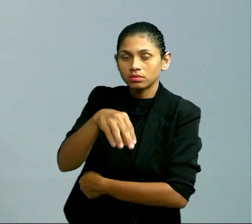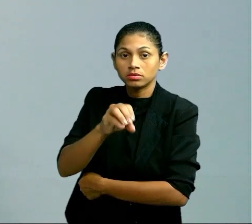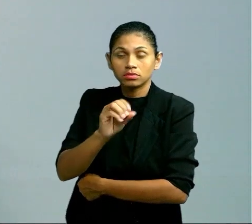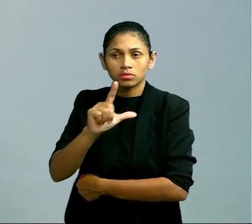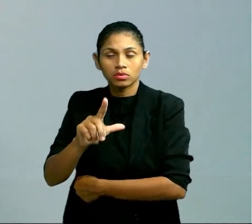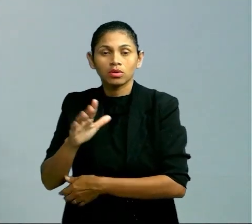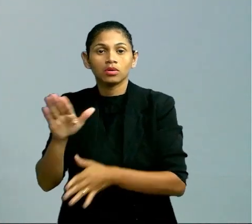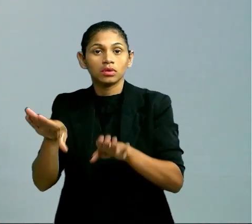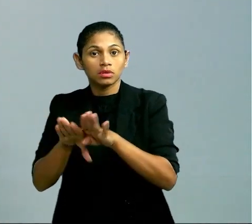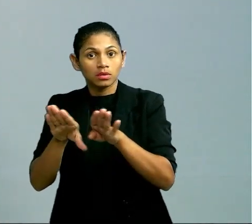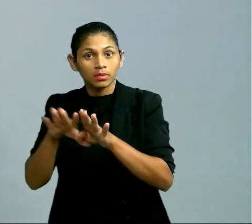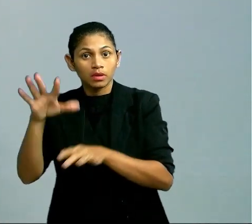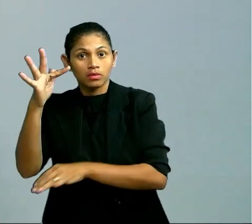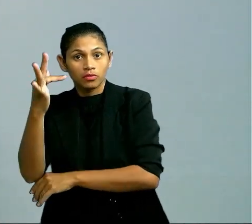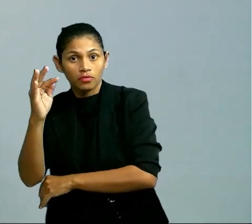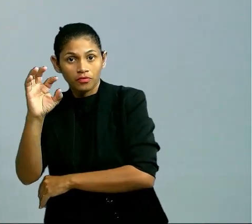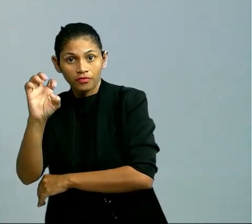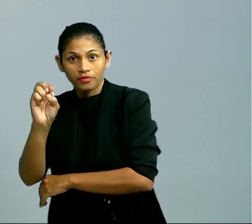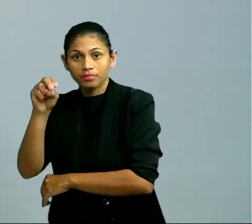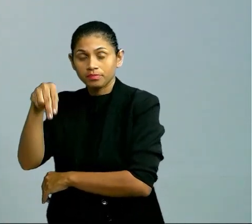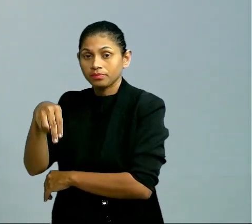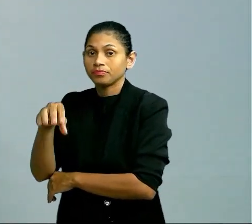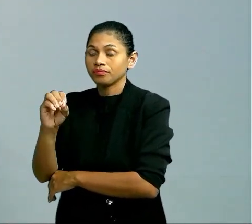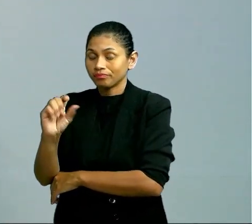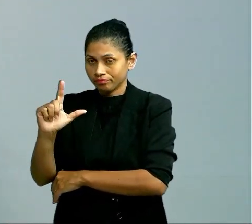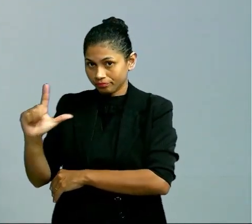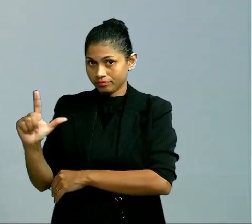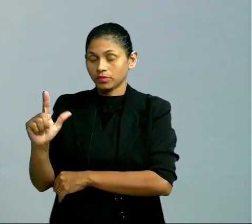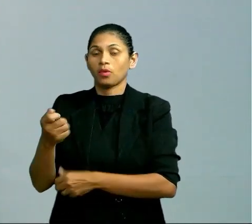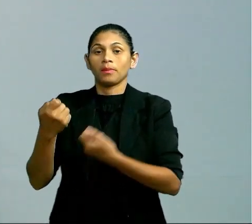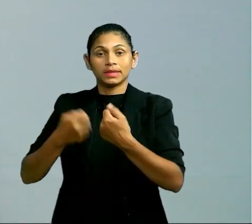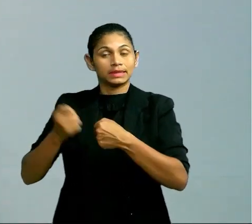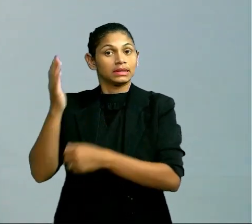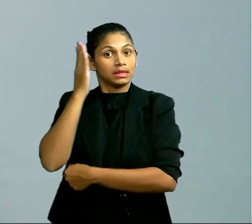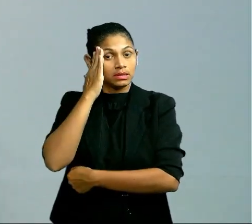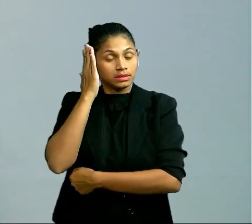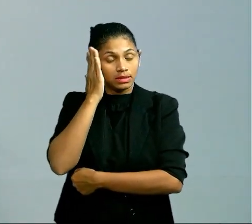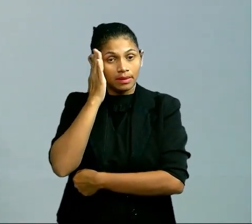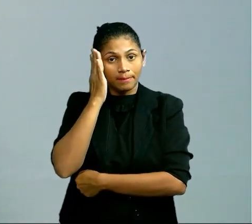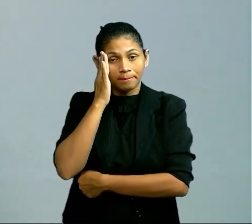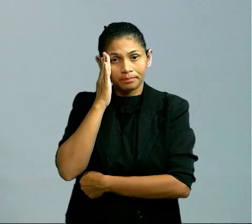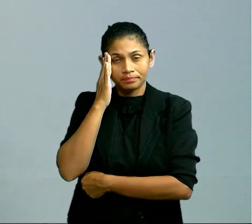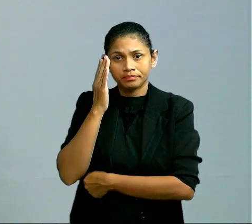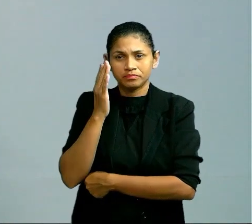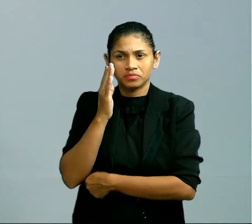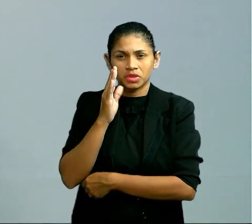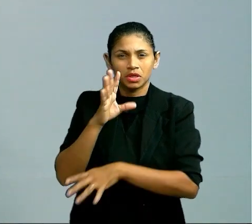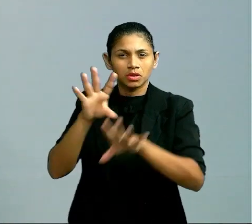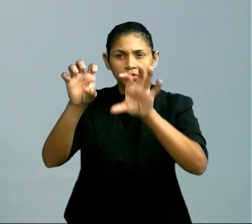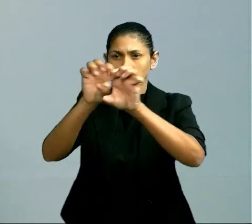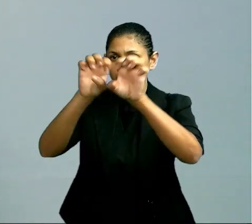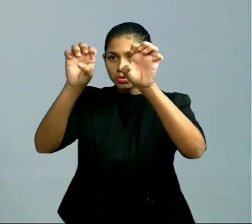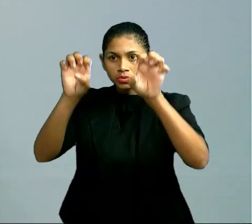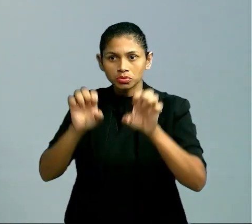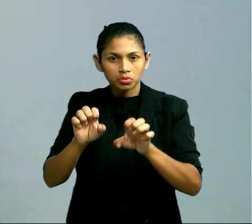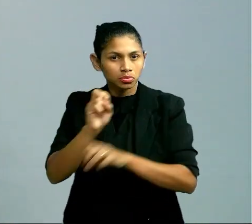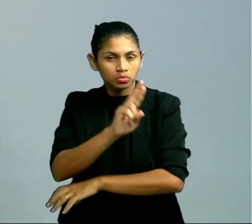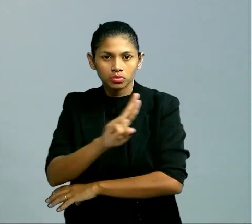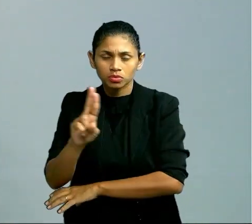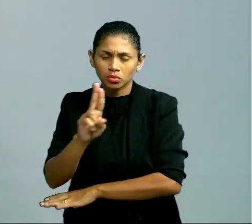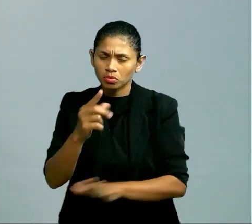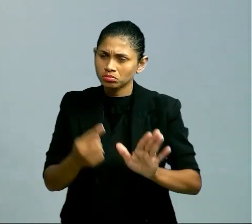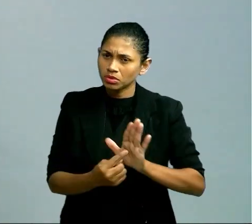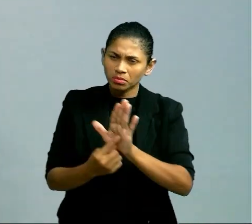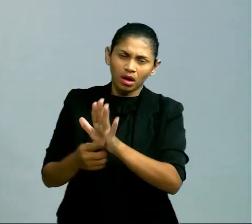A nomenclatura ela é um pouco mais complicada, mas ela não vai aparecer com tanta frequência. Então, a ênfase tem que ser na identificação das funções,